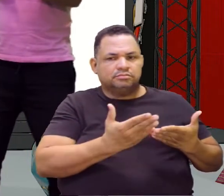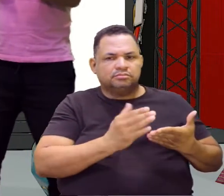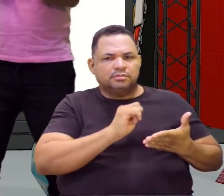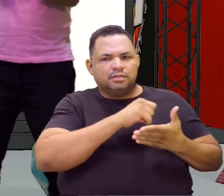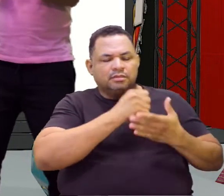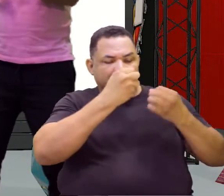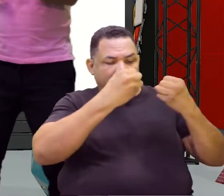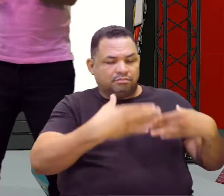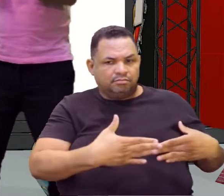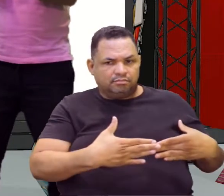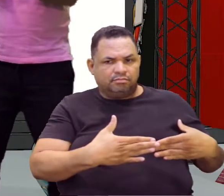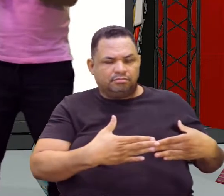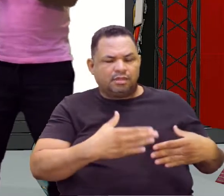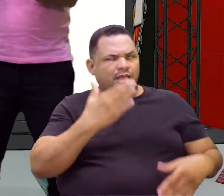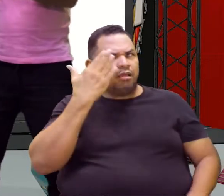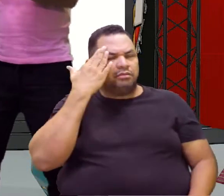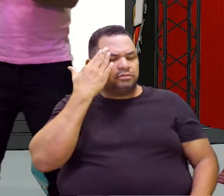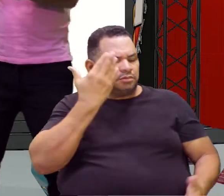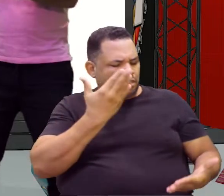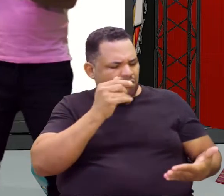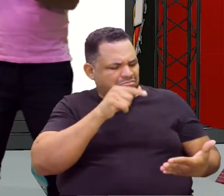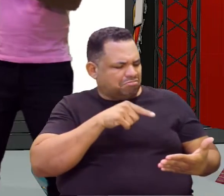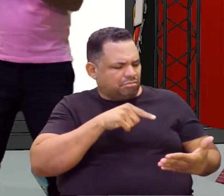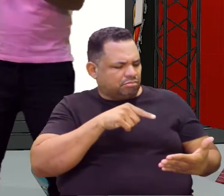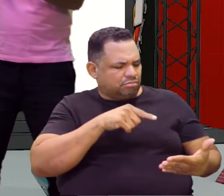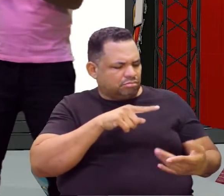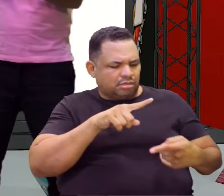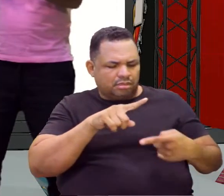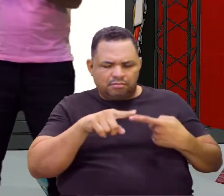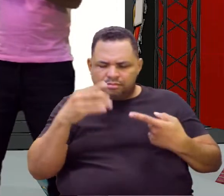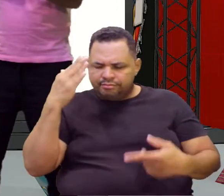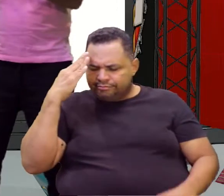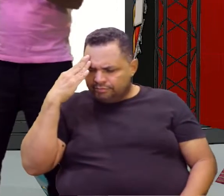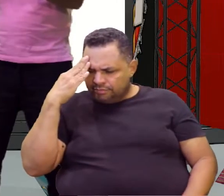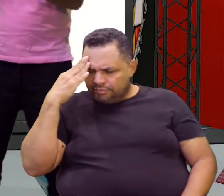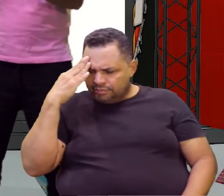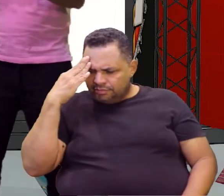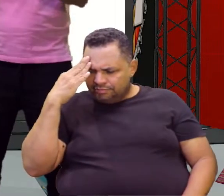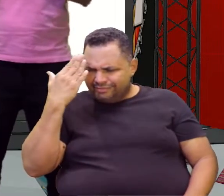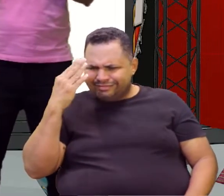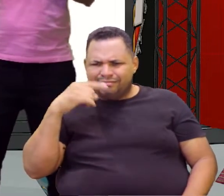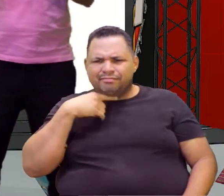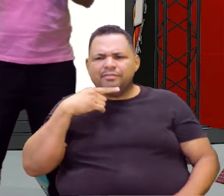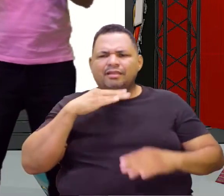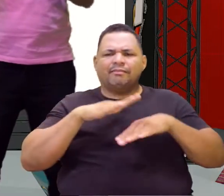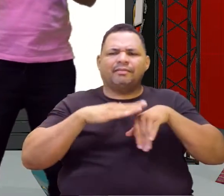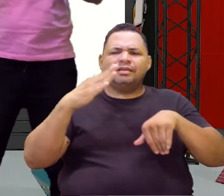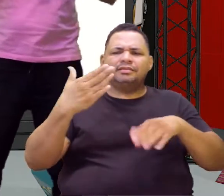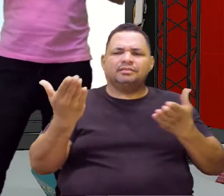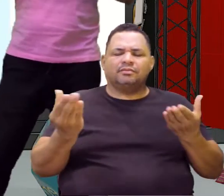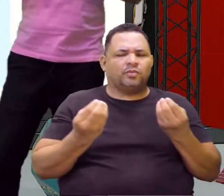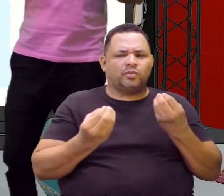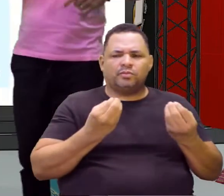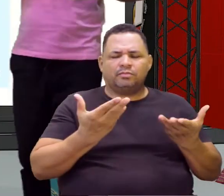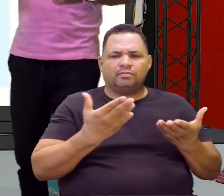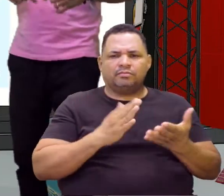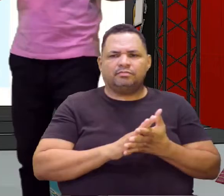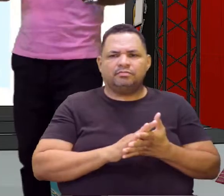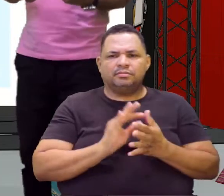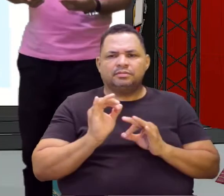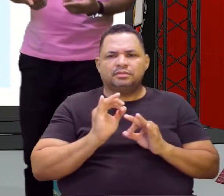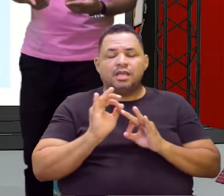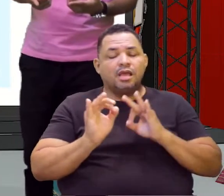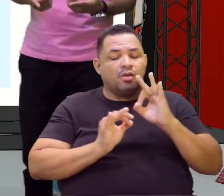falar, aí tu fala, tá, beleza, entendi isso. Quando chegar, tu olha e fala, apareceu um monte de dúvida. Significa que está